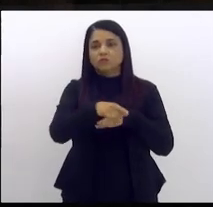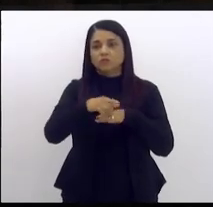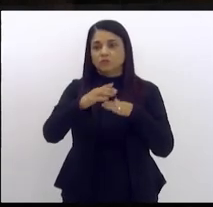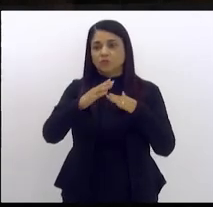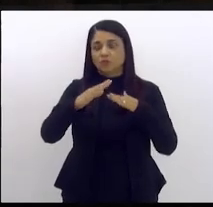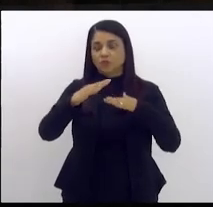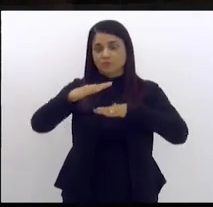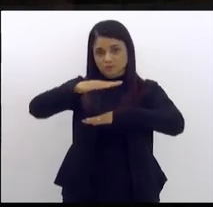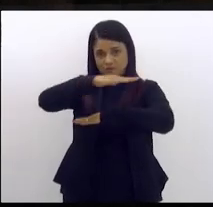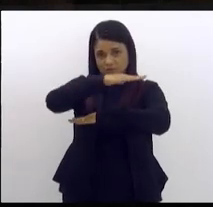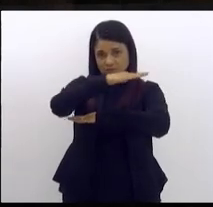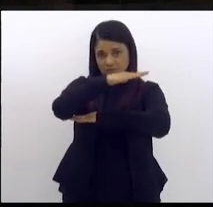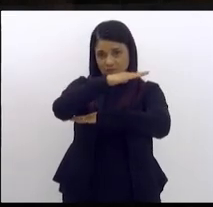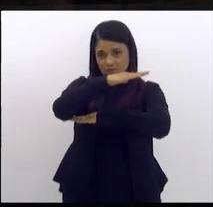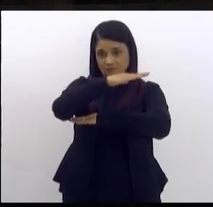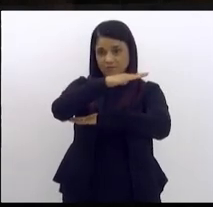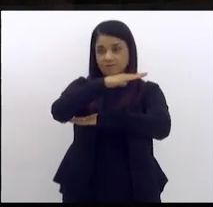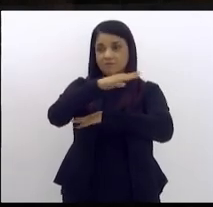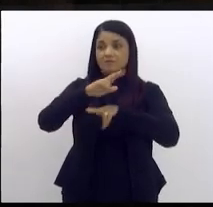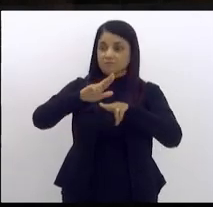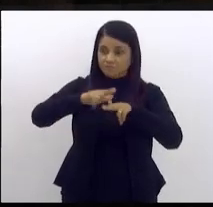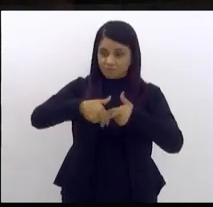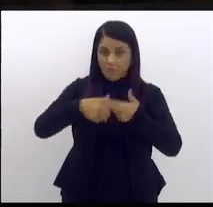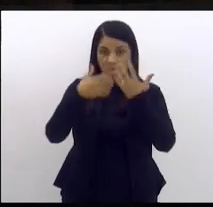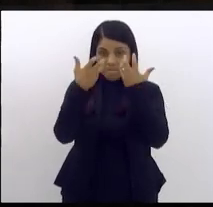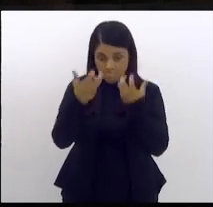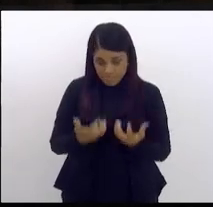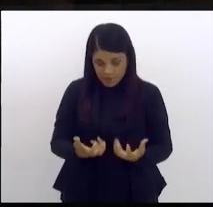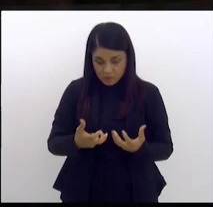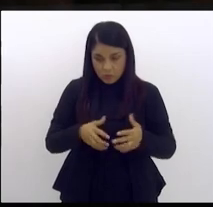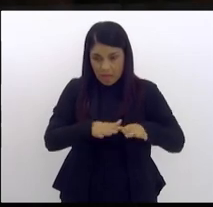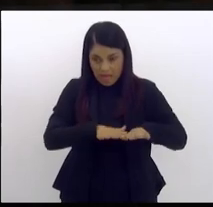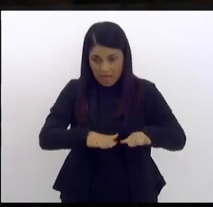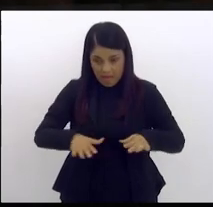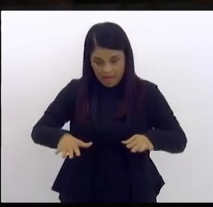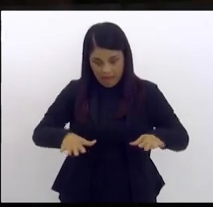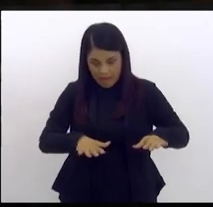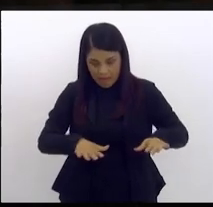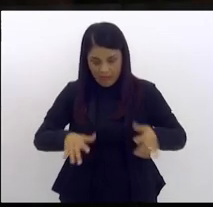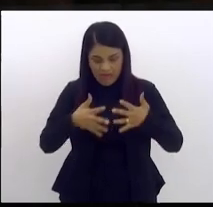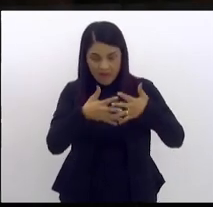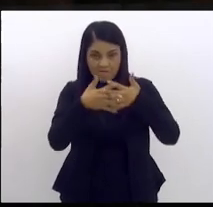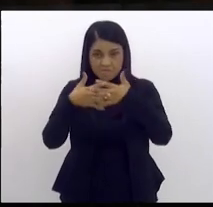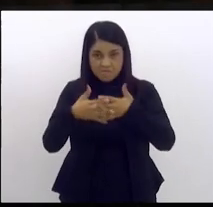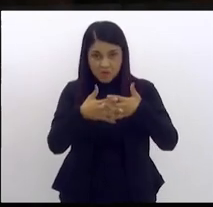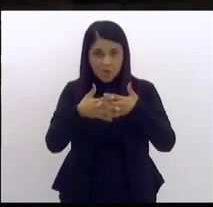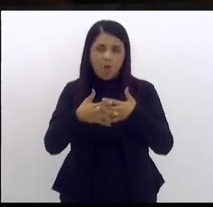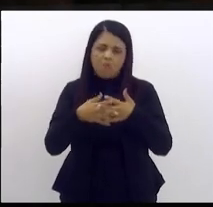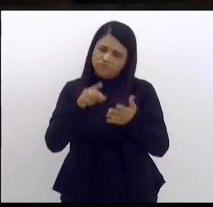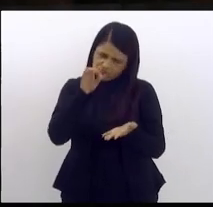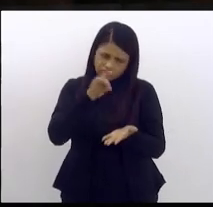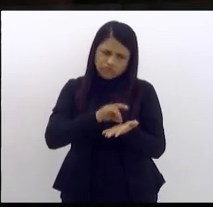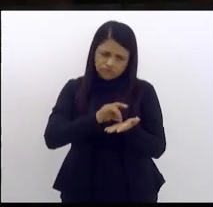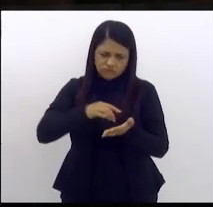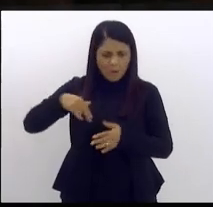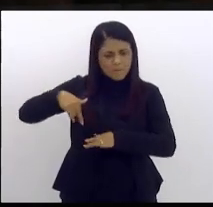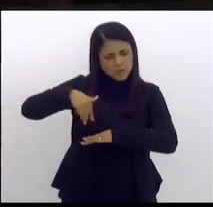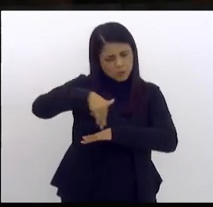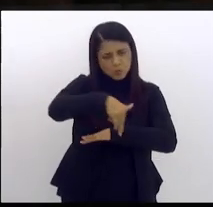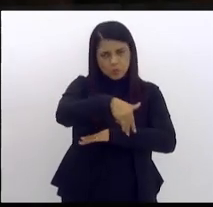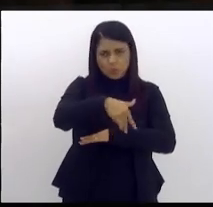peso dos veículos e ali destruir o calçamento E é verdade que aquele calçamento é para gente é para pessoas aí botaram